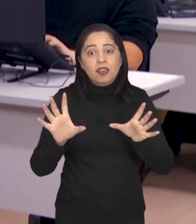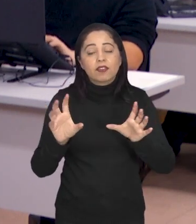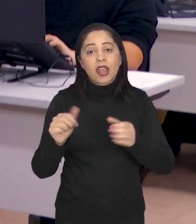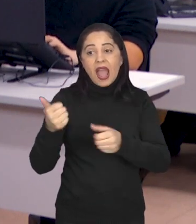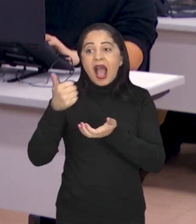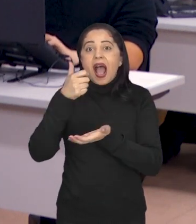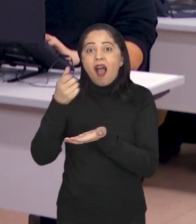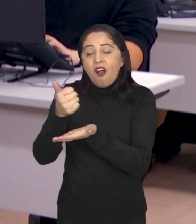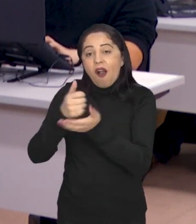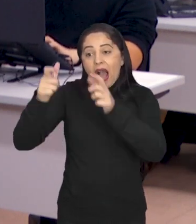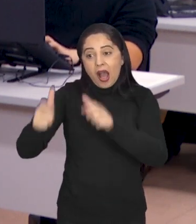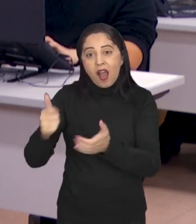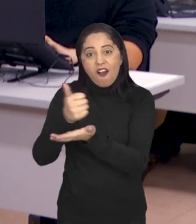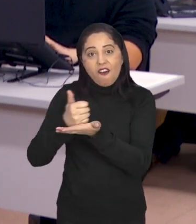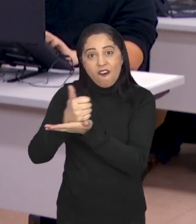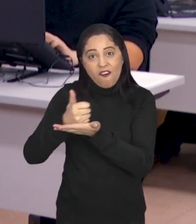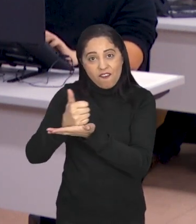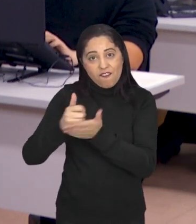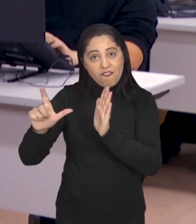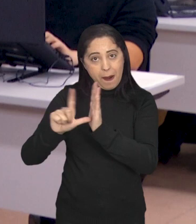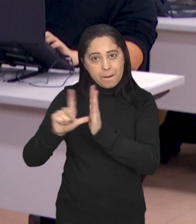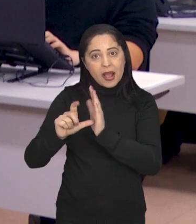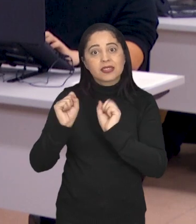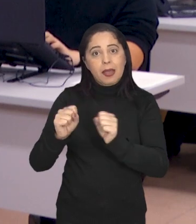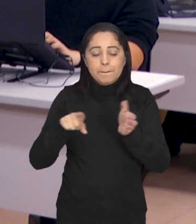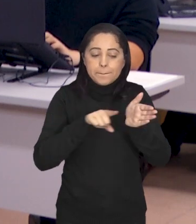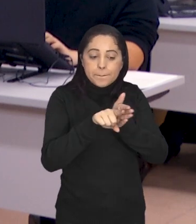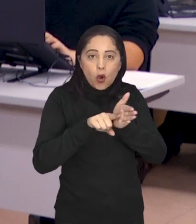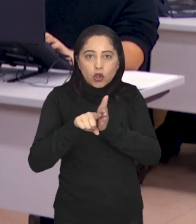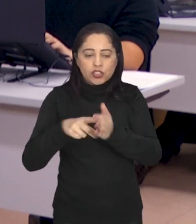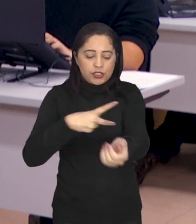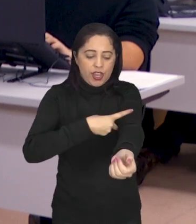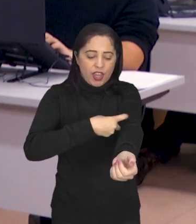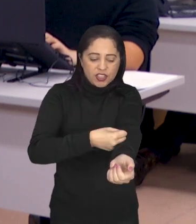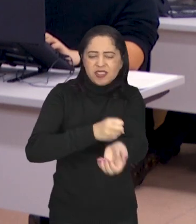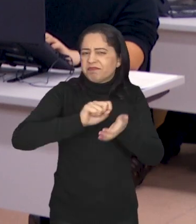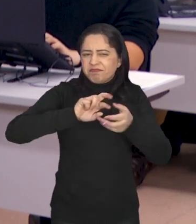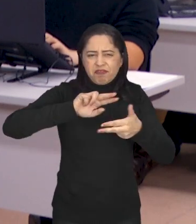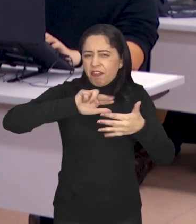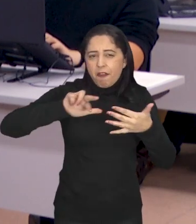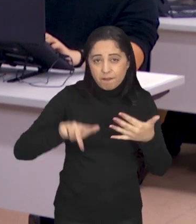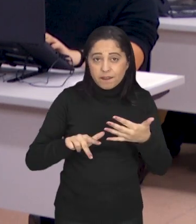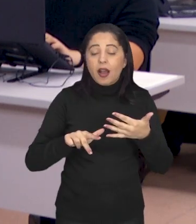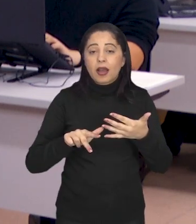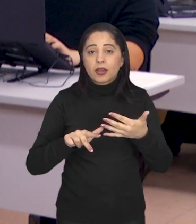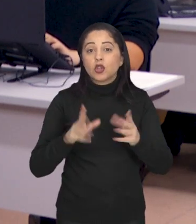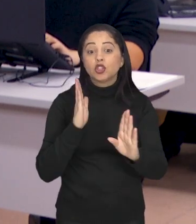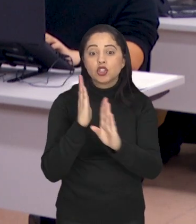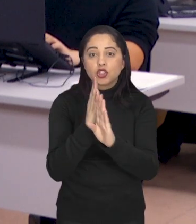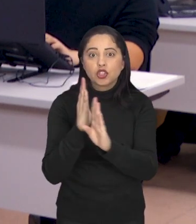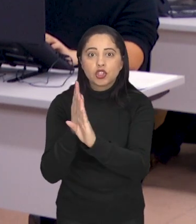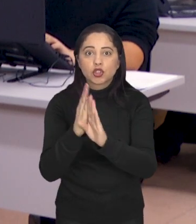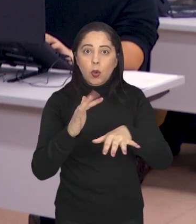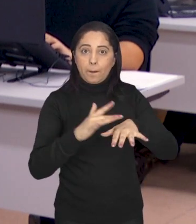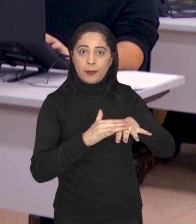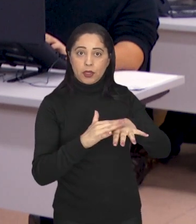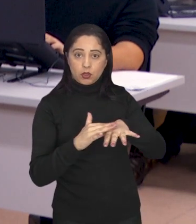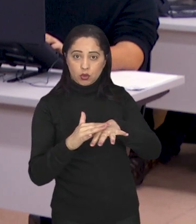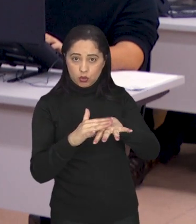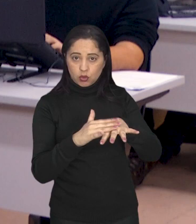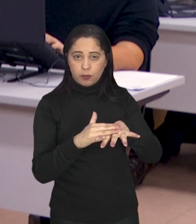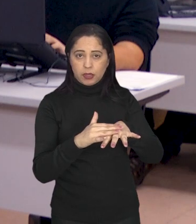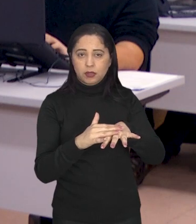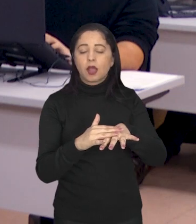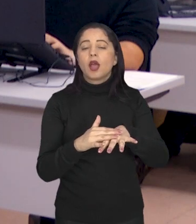exames clínicos a gente está falando aí de exames sanguíneos e outros testes para detectar doenças e proporcionar